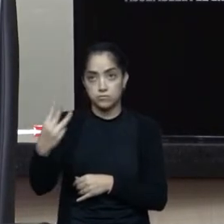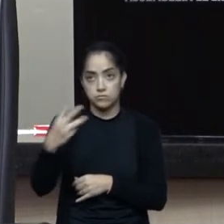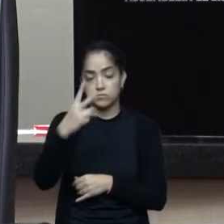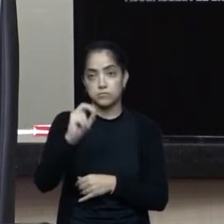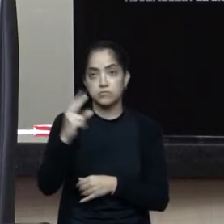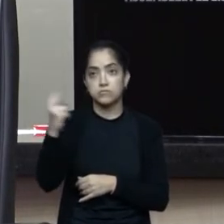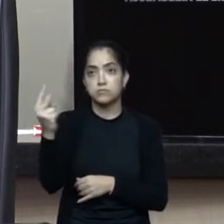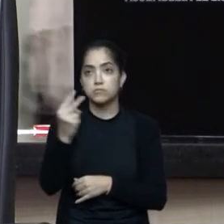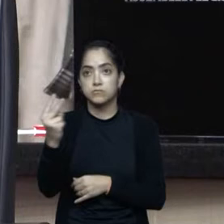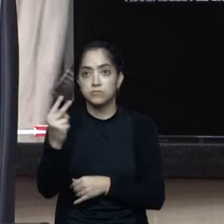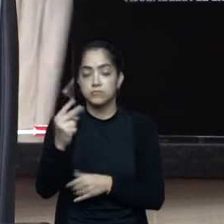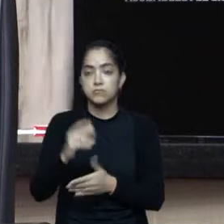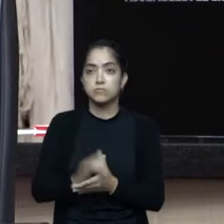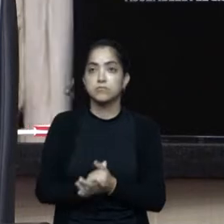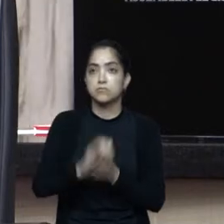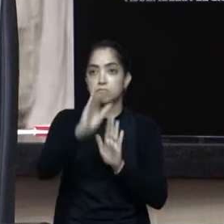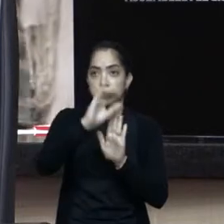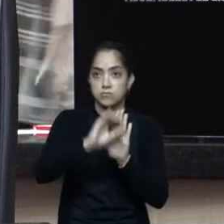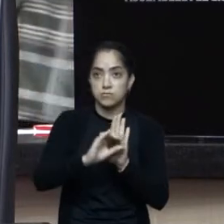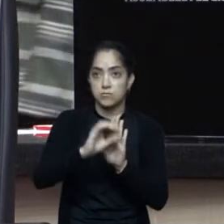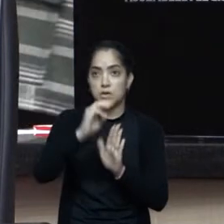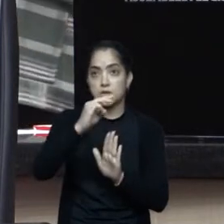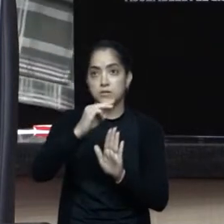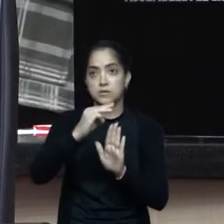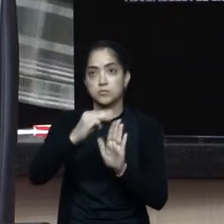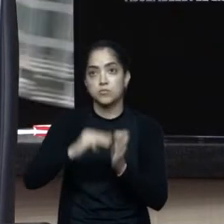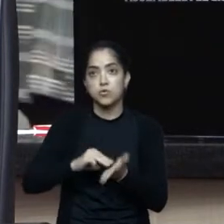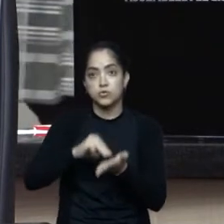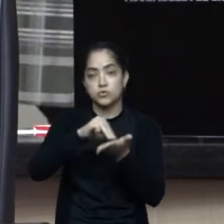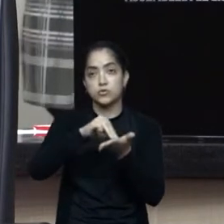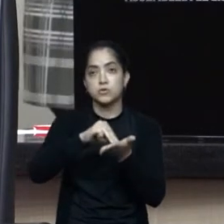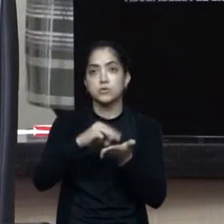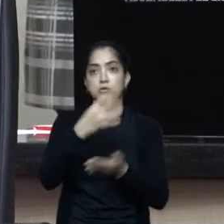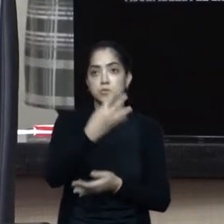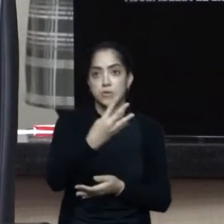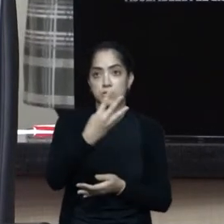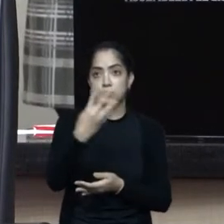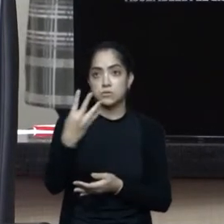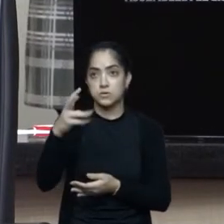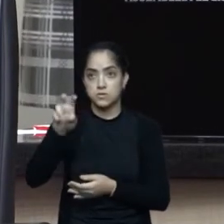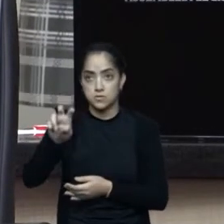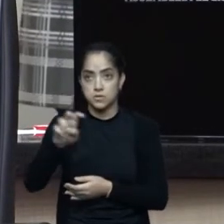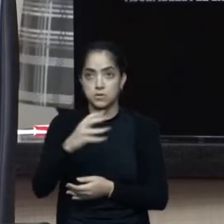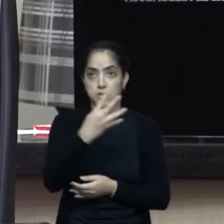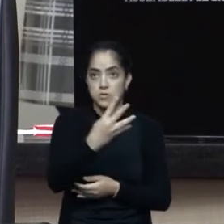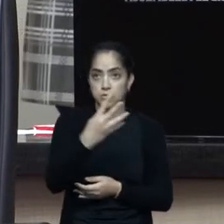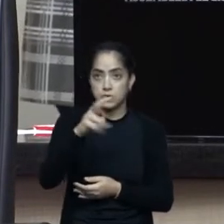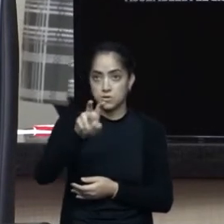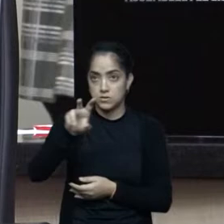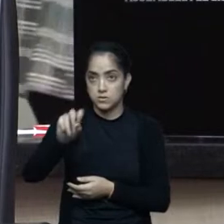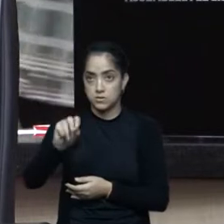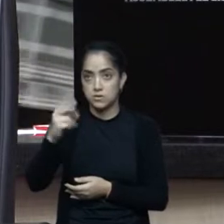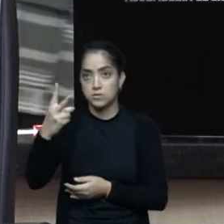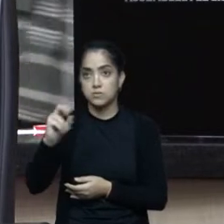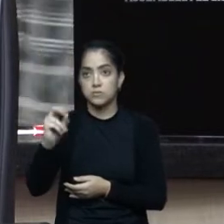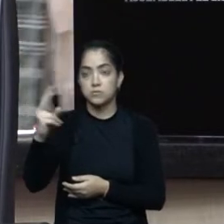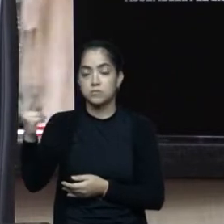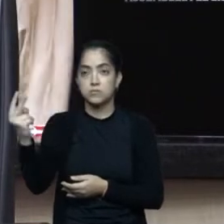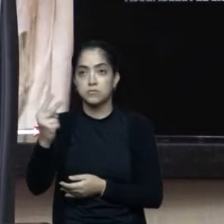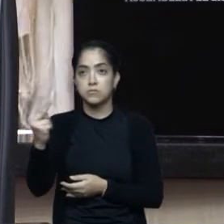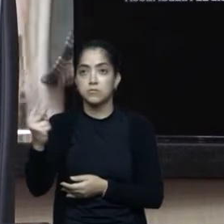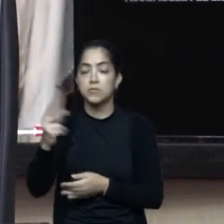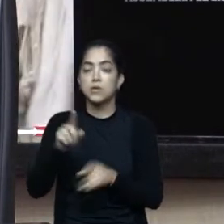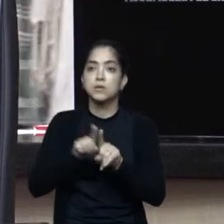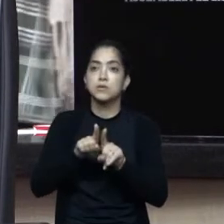233/2022. As moções números 445 a 450/2022 e